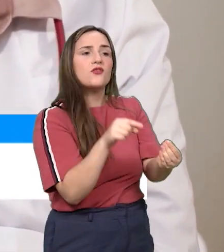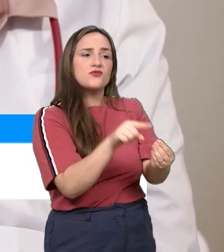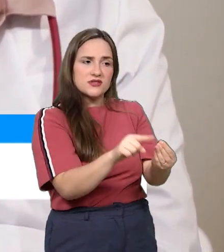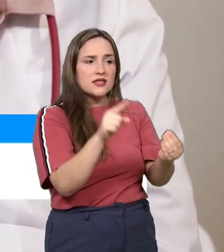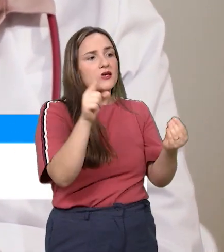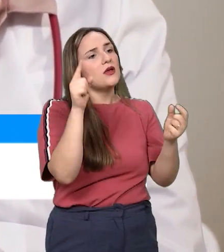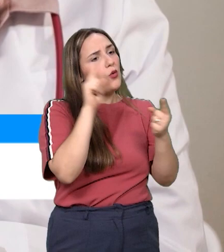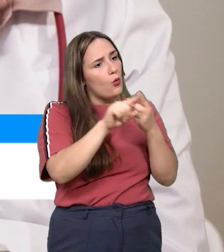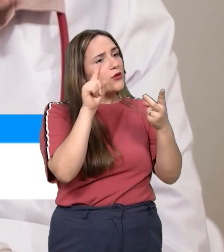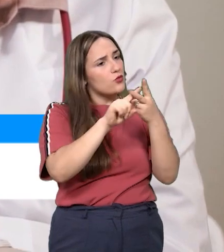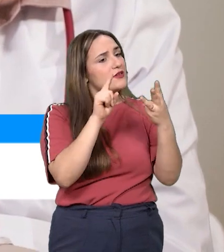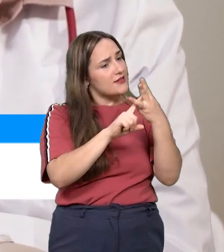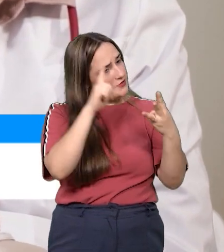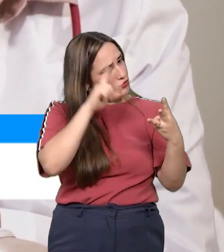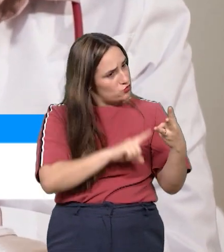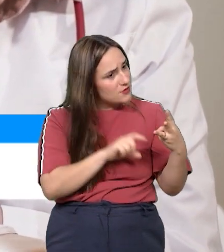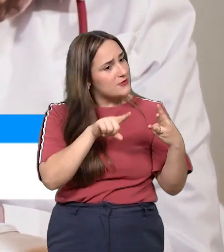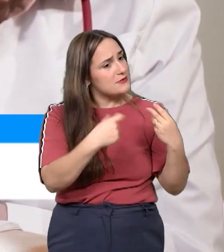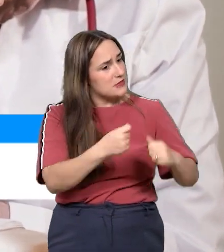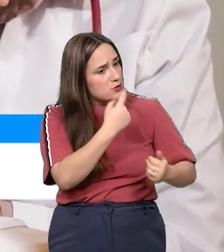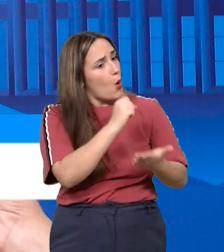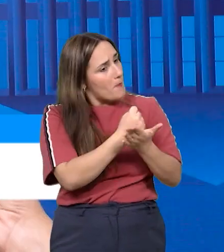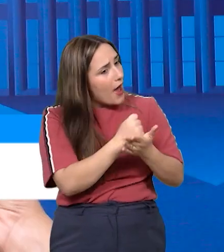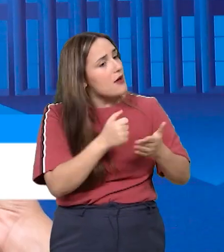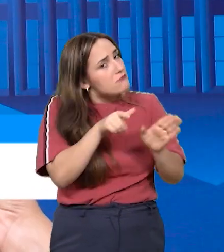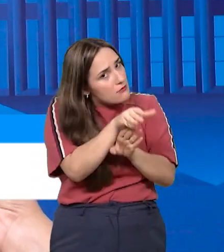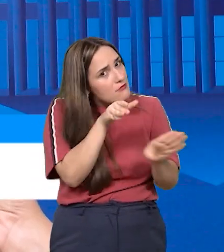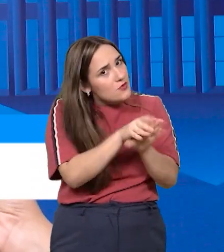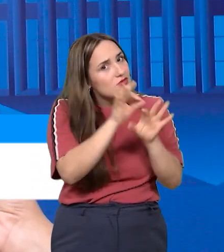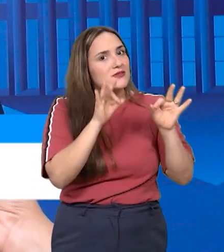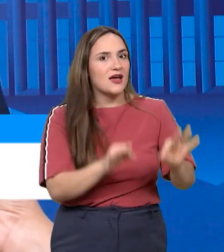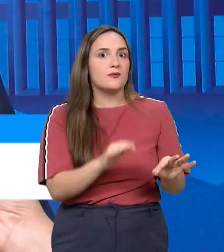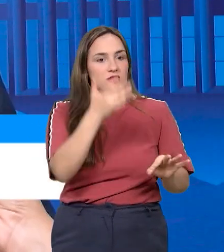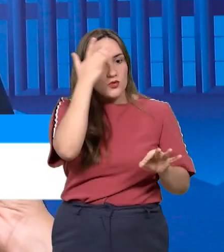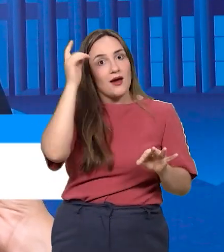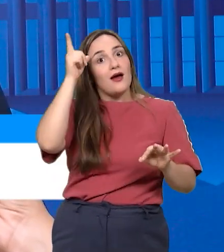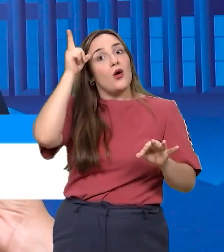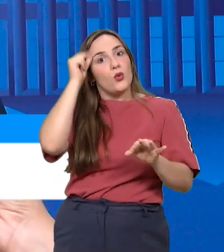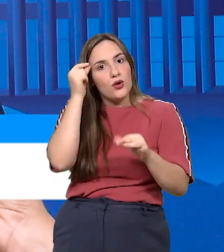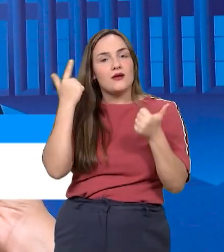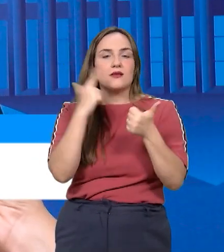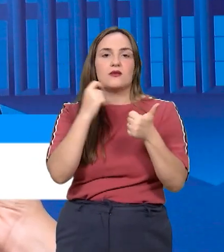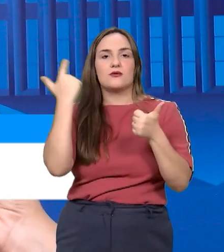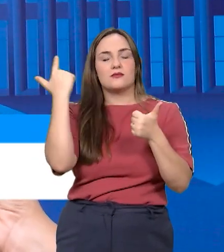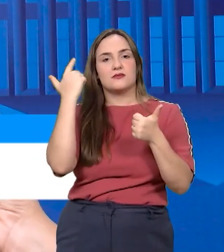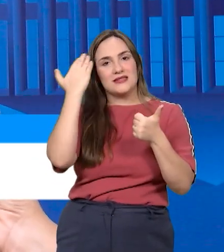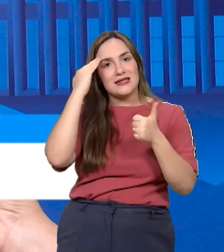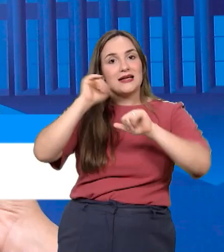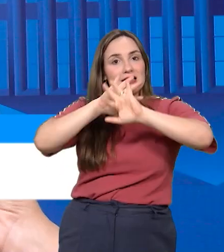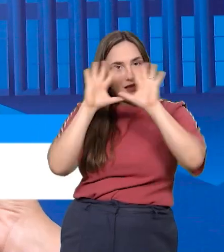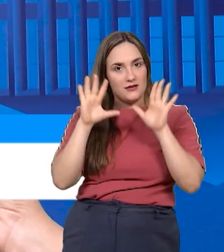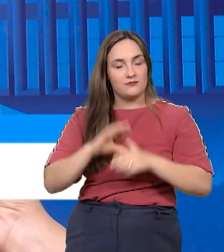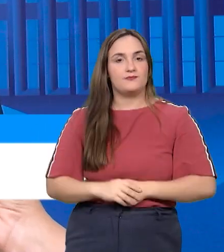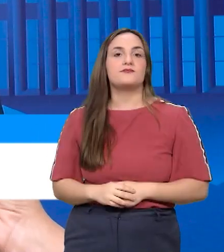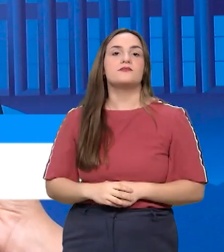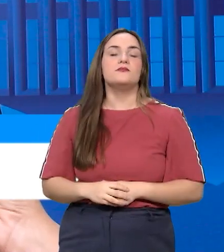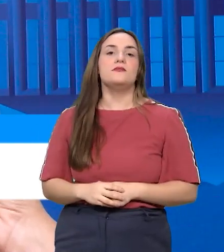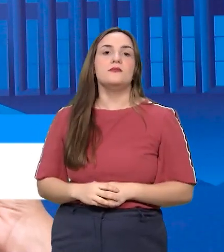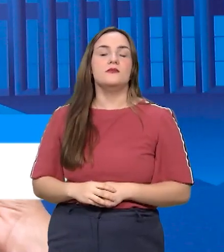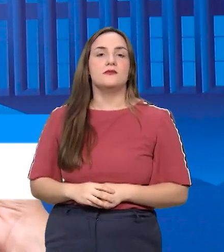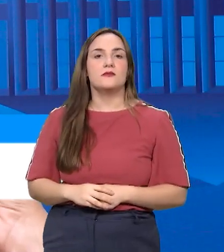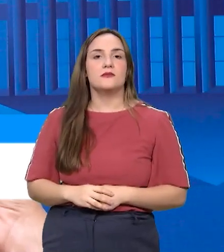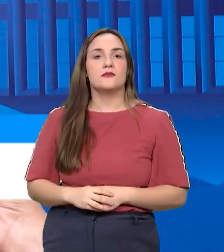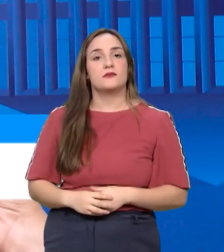pessoa 3 vezes por dia, tudo certinho. A pessoa vai para casa com a receita na mão. É uma coisa legal